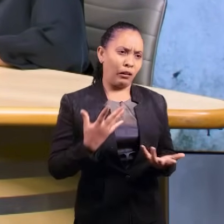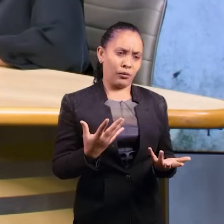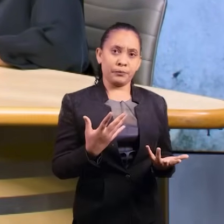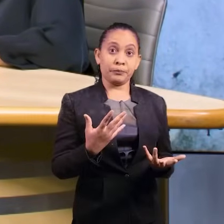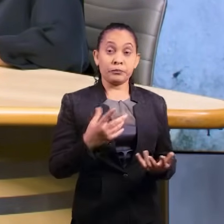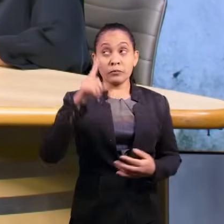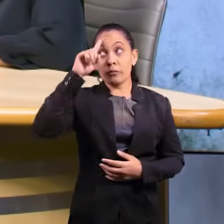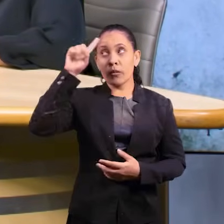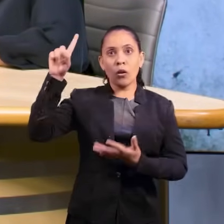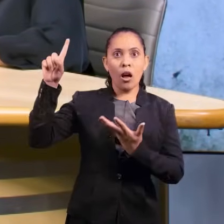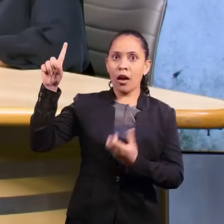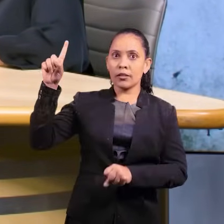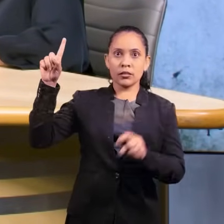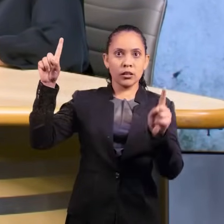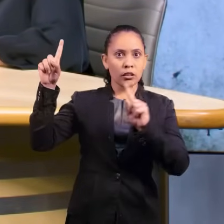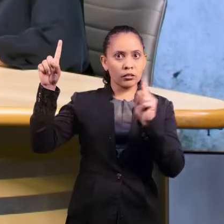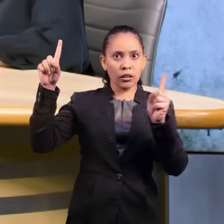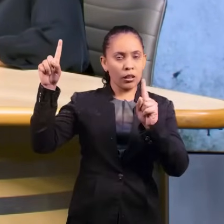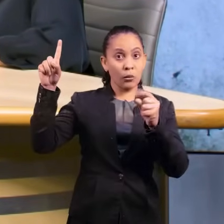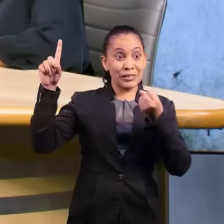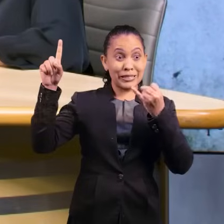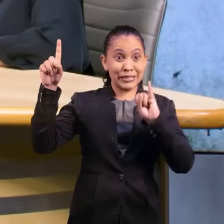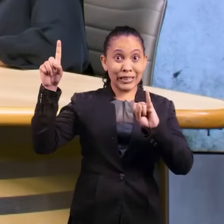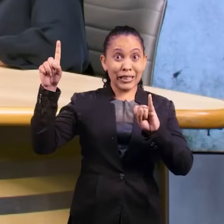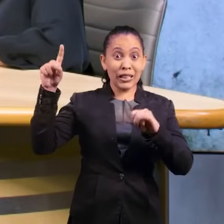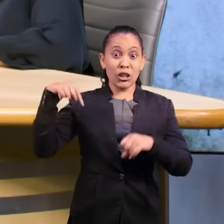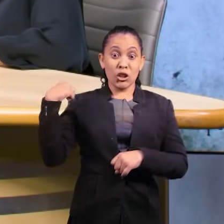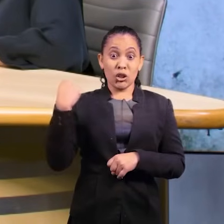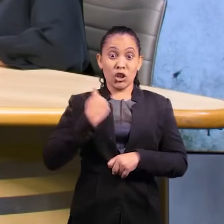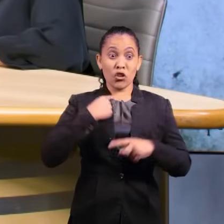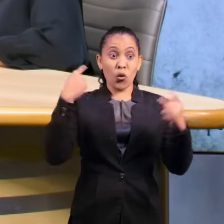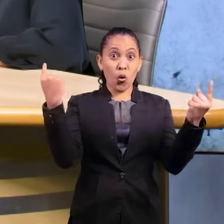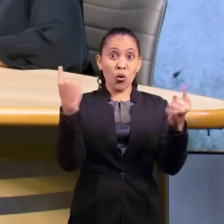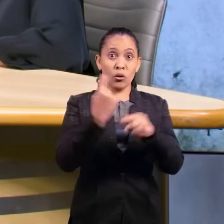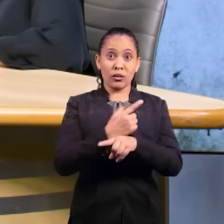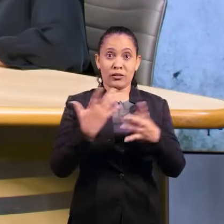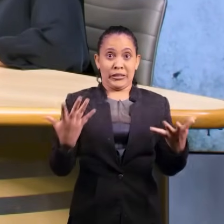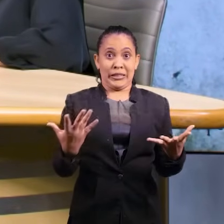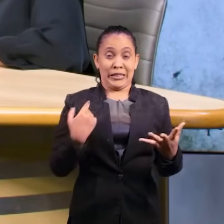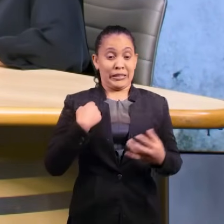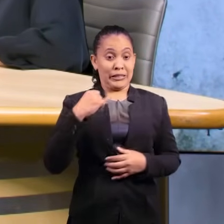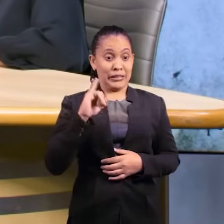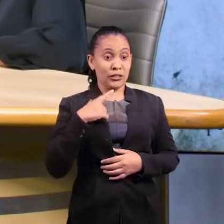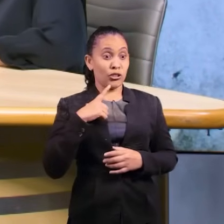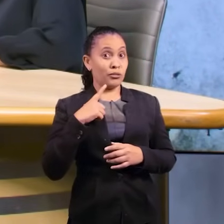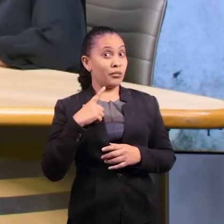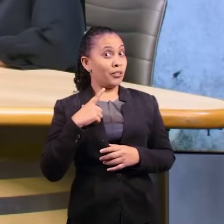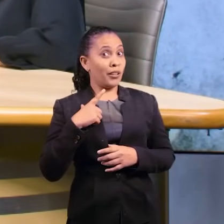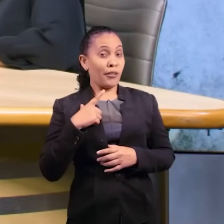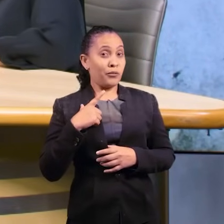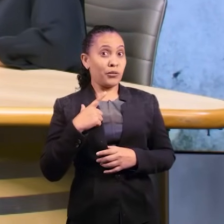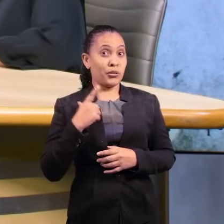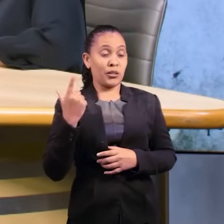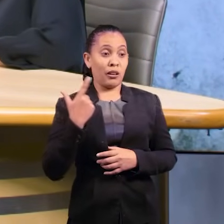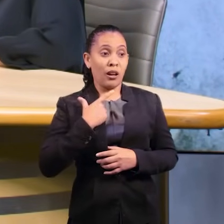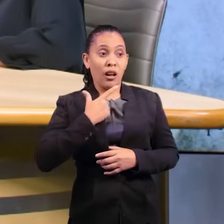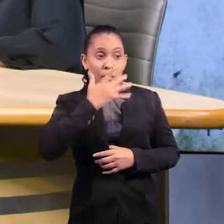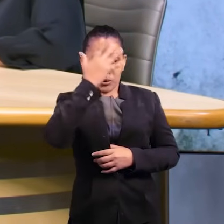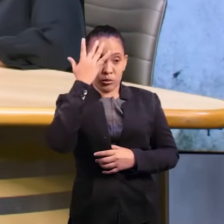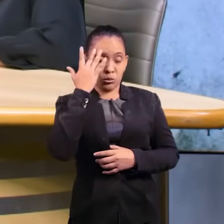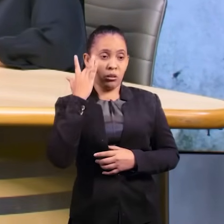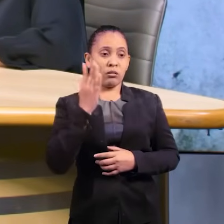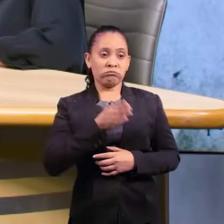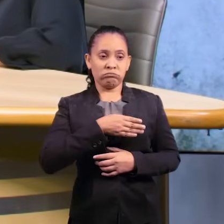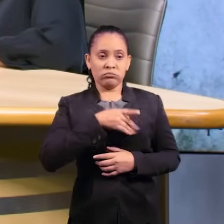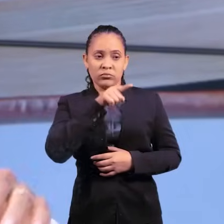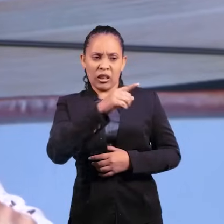não aceita a nossa oferta se nós estivermos com essa pendência sem tentar resolver. Porque muitos irmãos